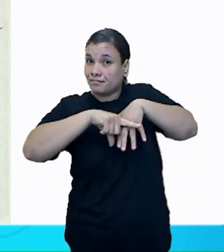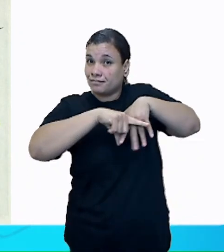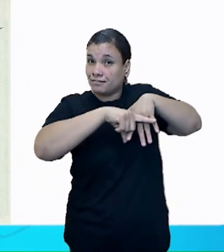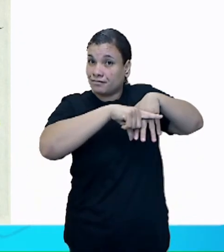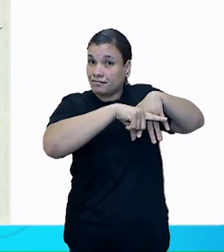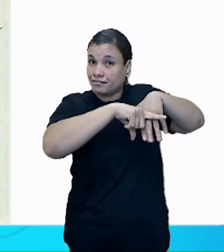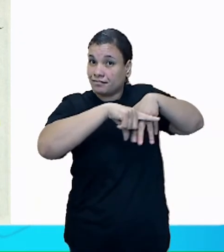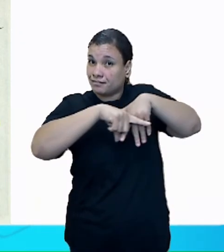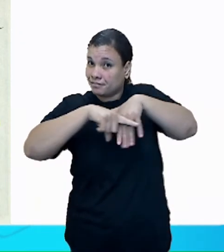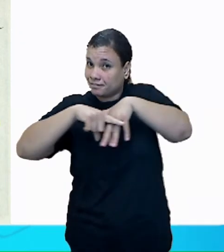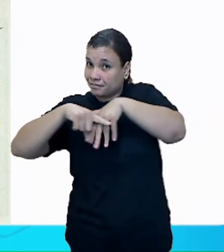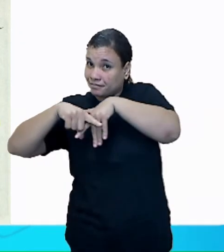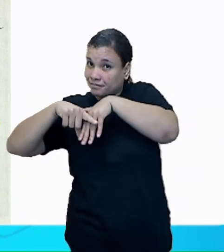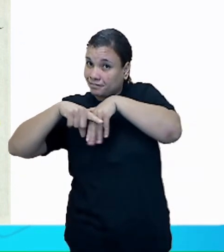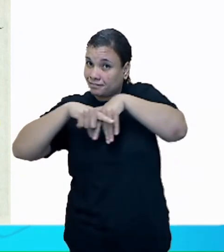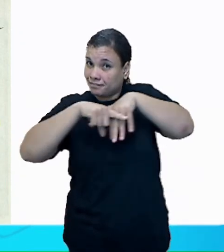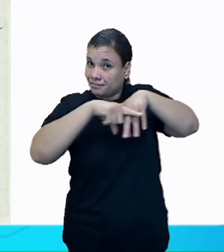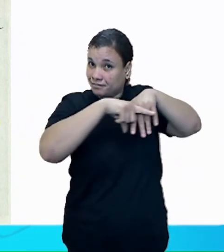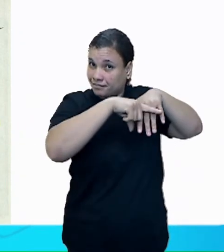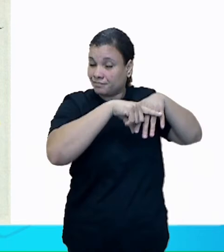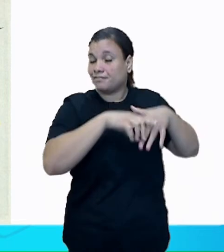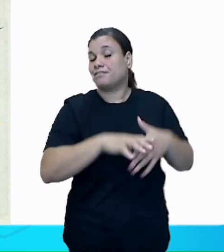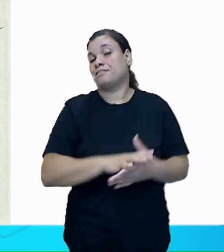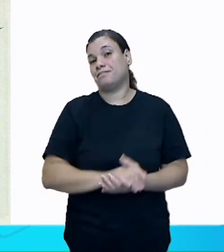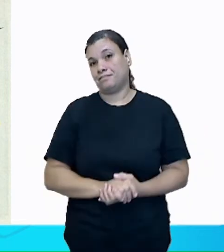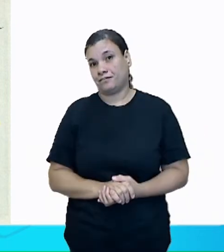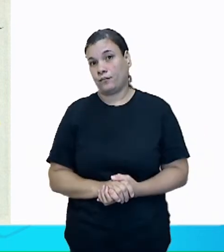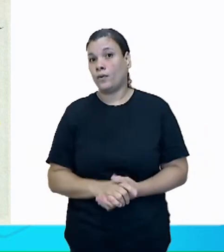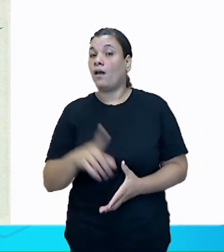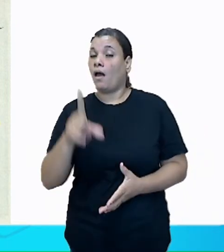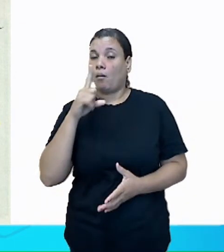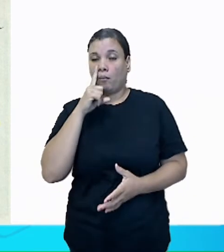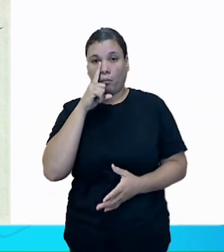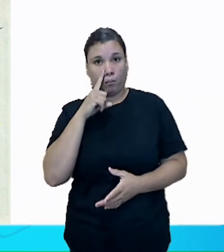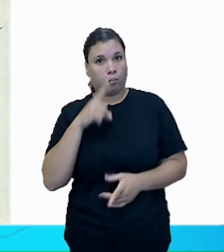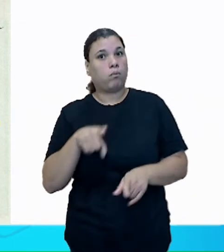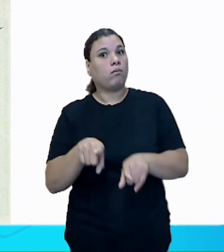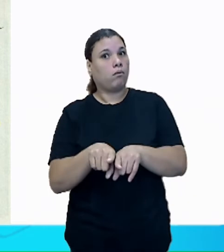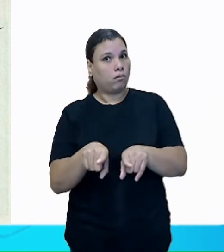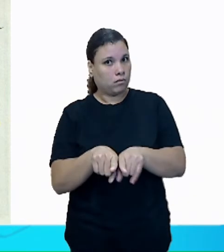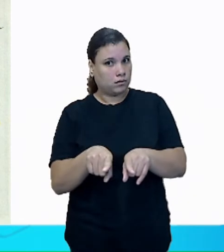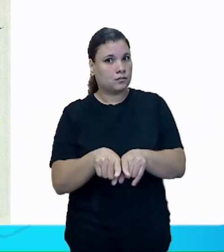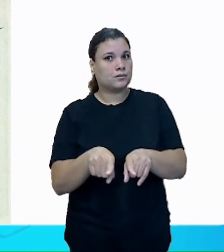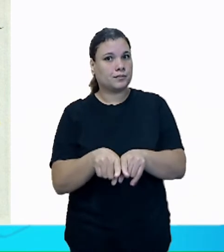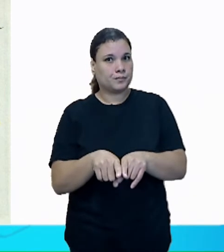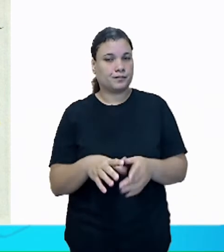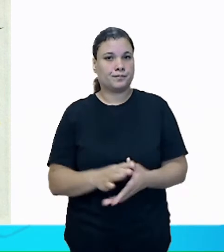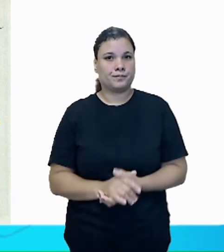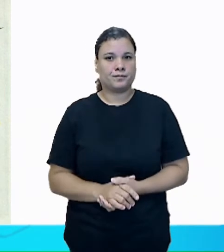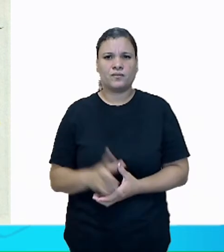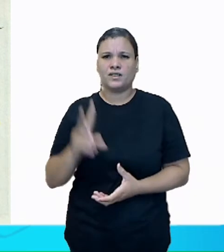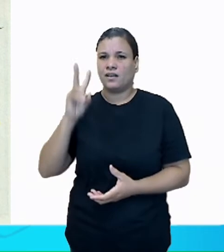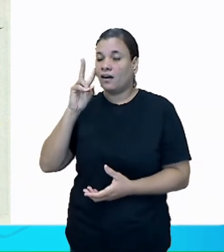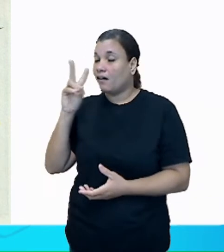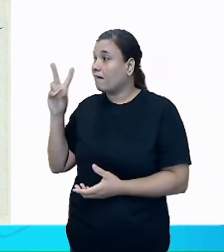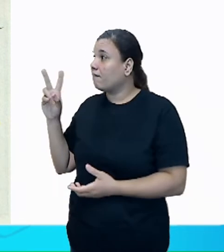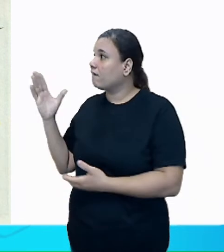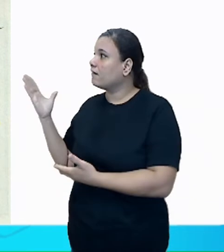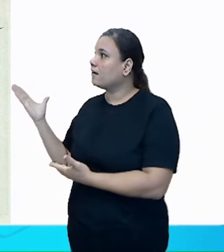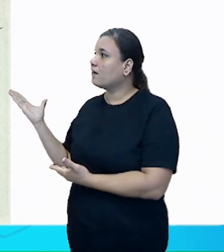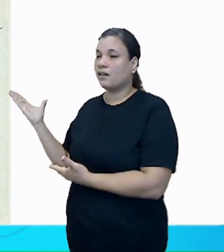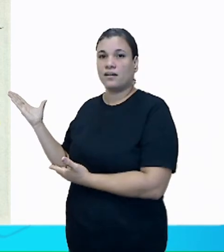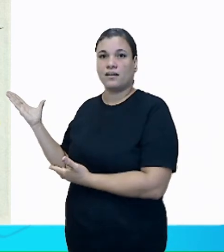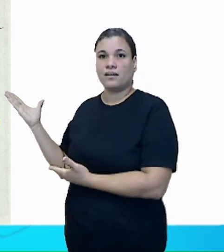e frio e que também causam acidentes. E aí nós vamos para um grupo de